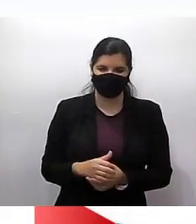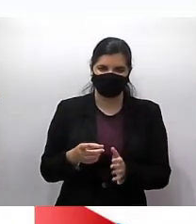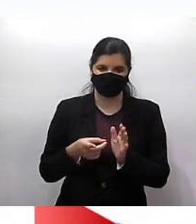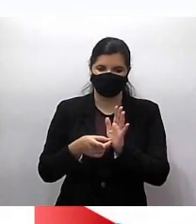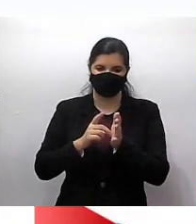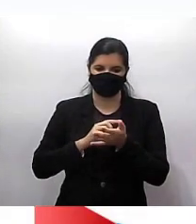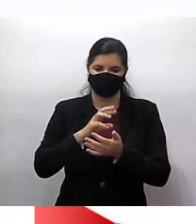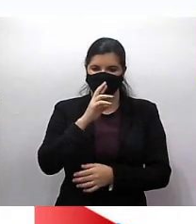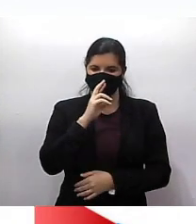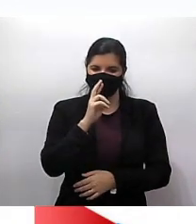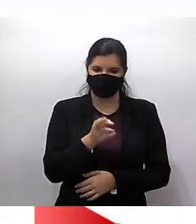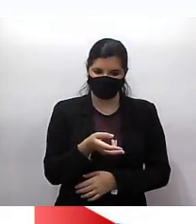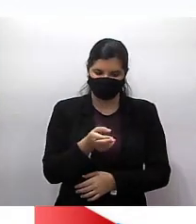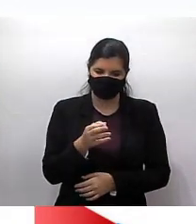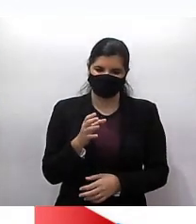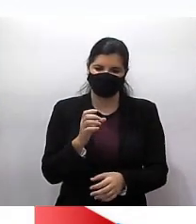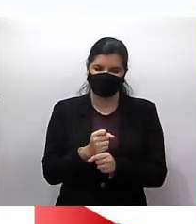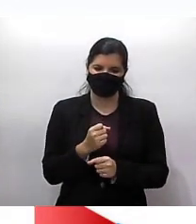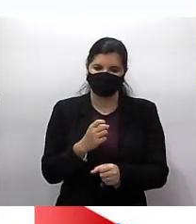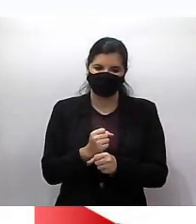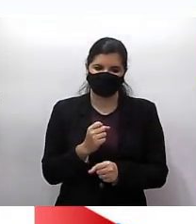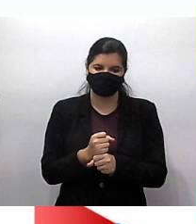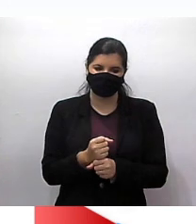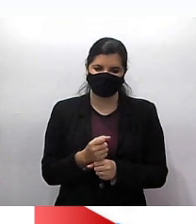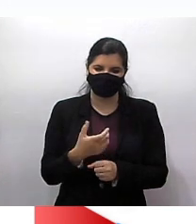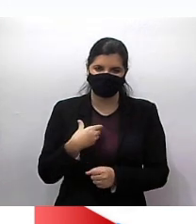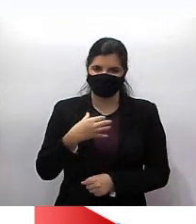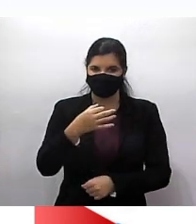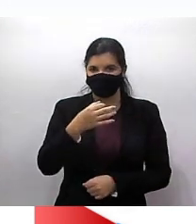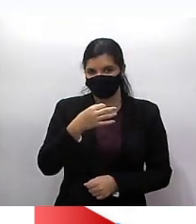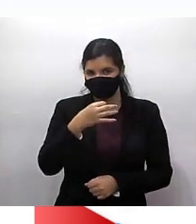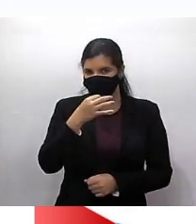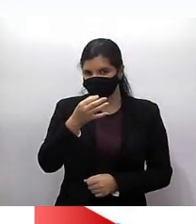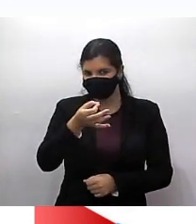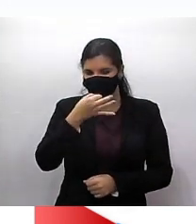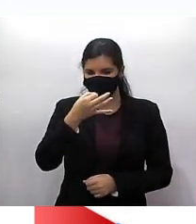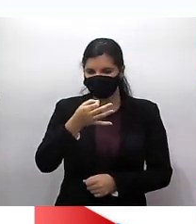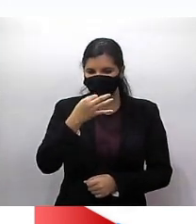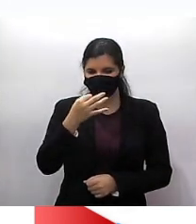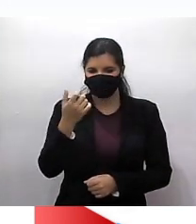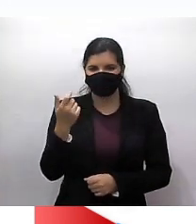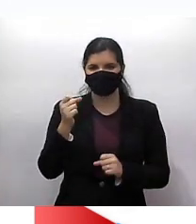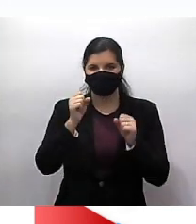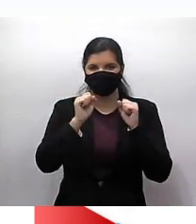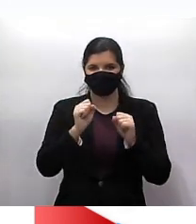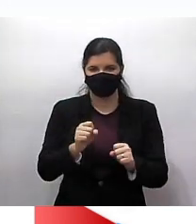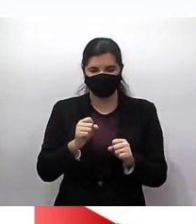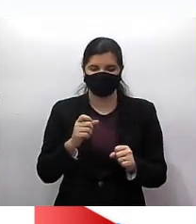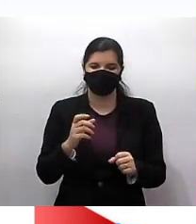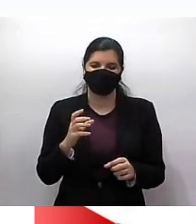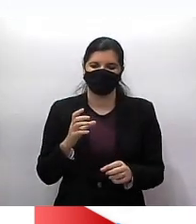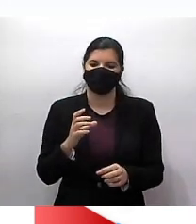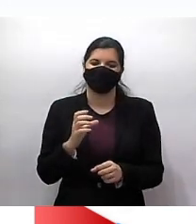solução, tá? De calcular esse terreno, eu vou deixar a dica aqui para vocês de como é que a gente pode